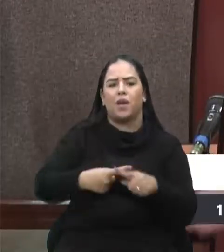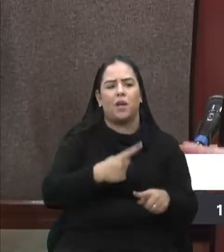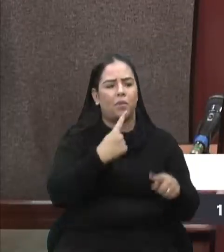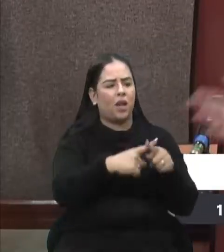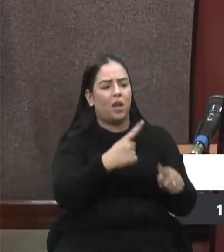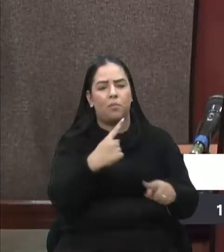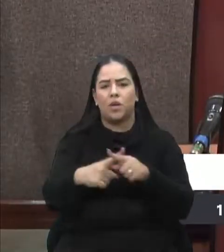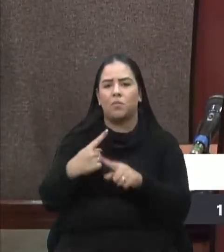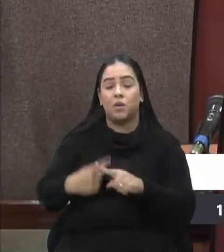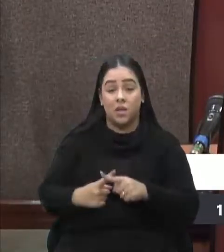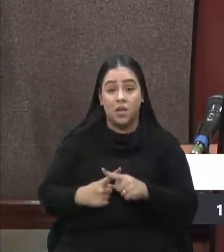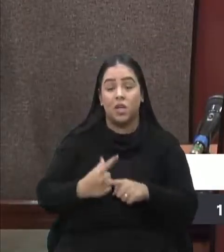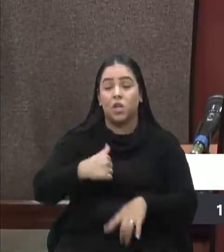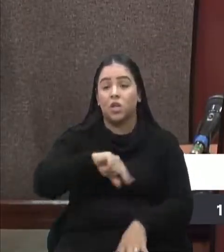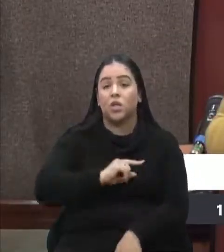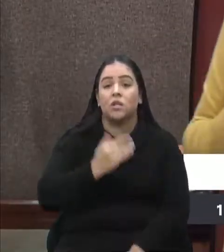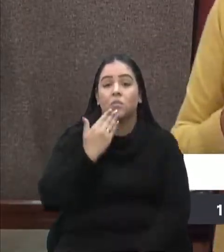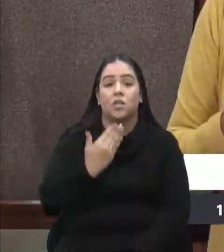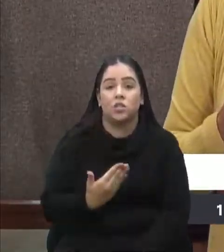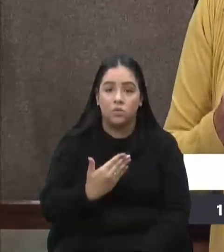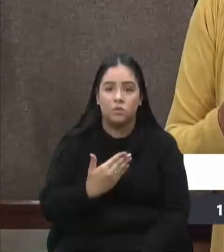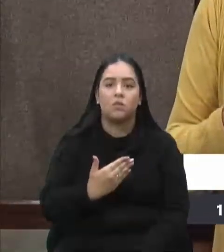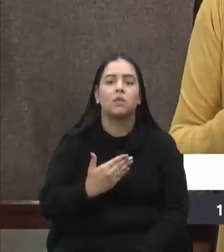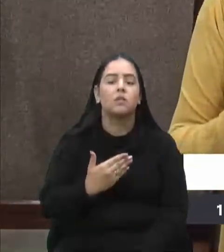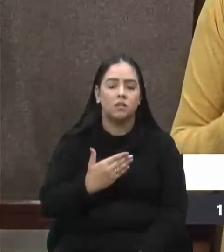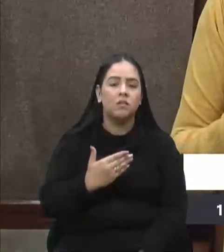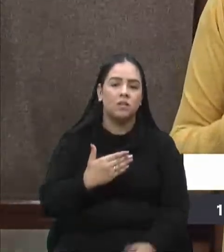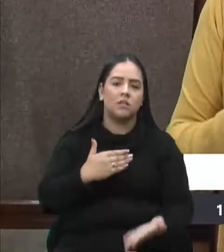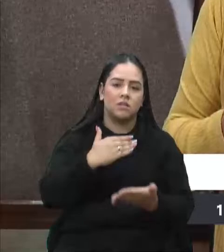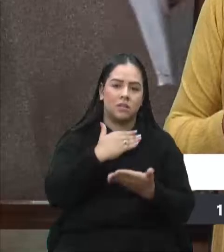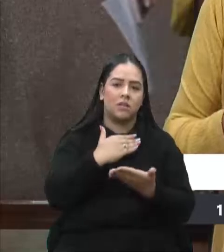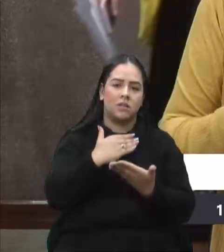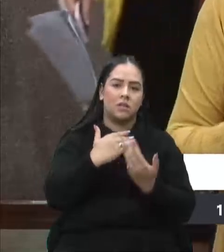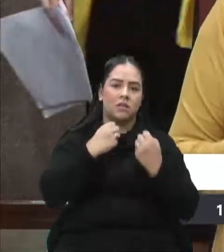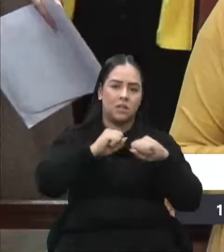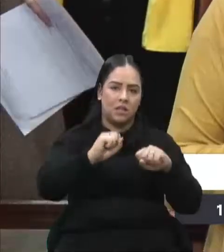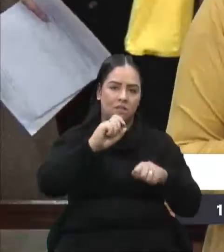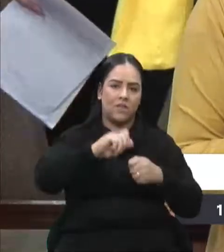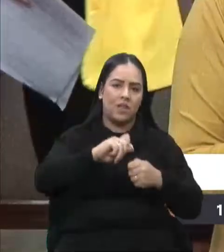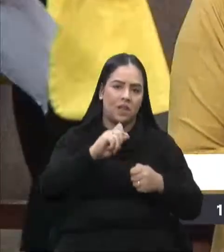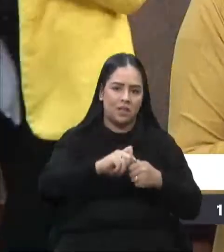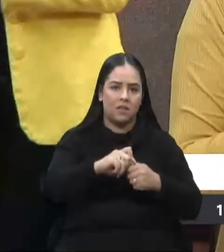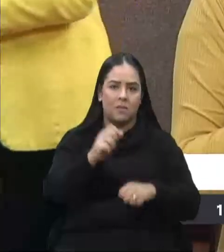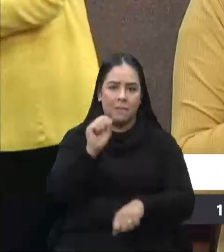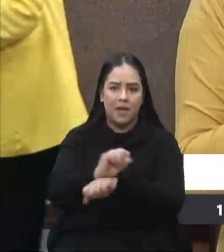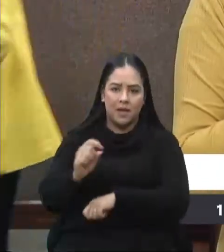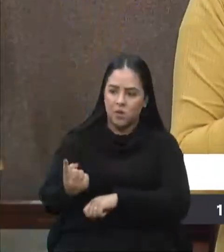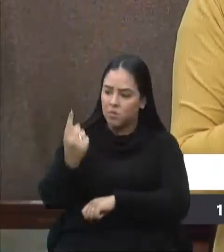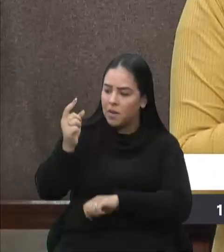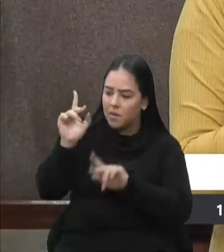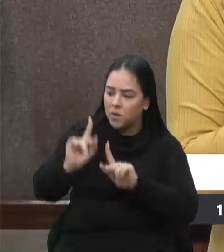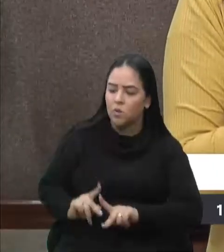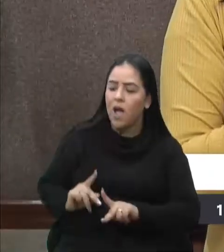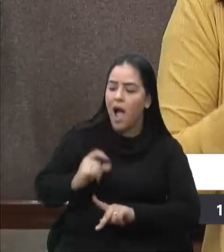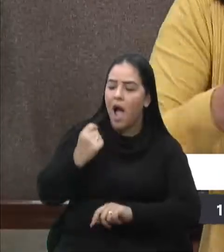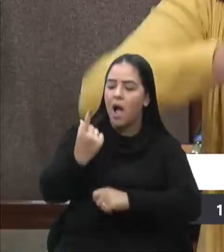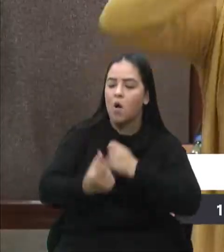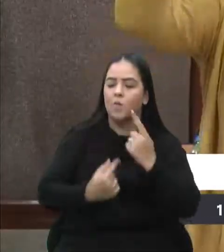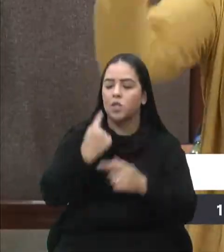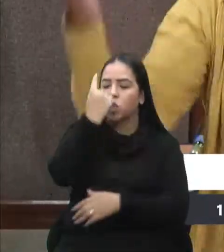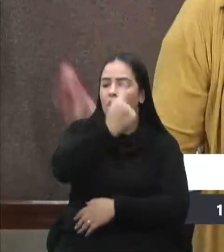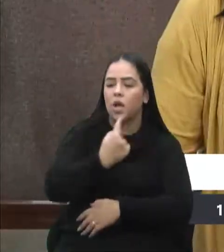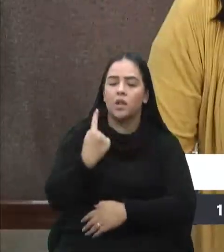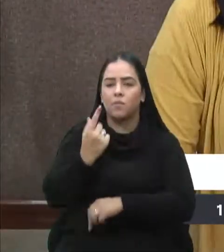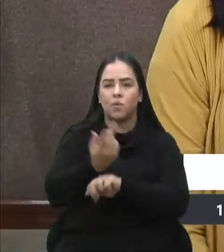outro. É isso que a gente está pedindo que a secretaria faça, ao invés do seu trabalho diário, que pare alguém por algumas horas para simplesmente buscar